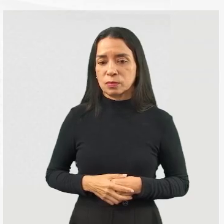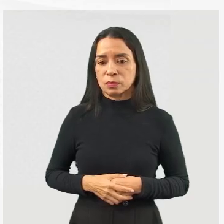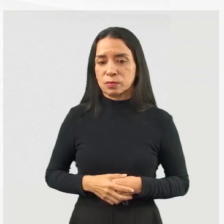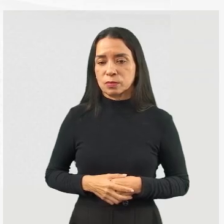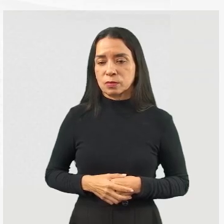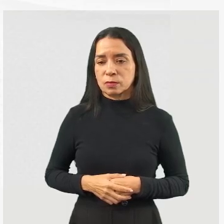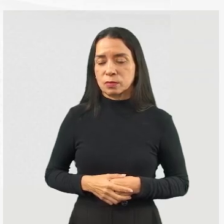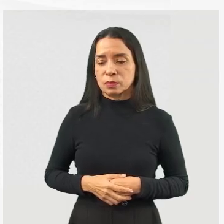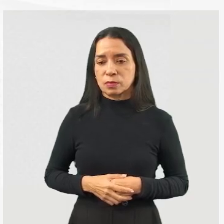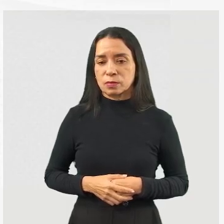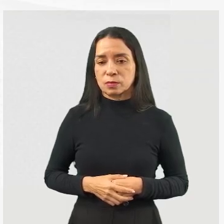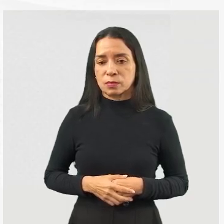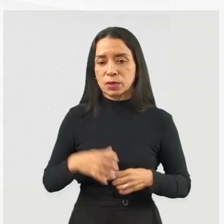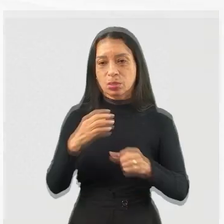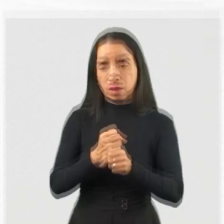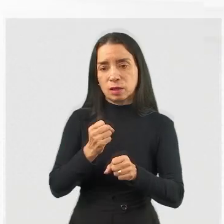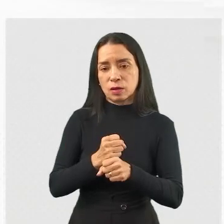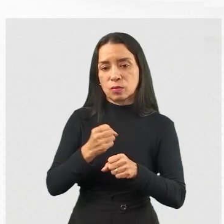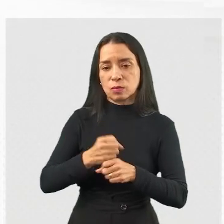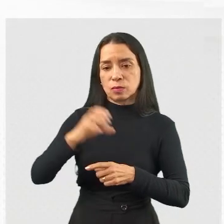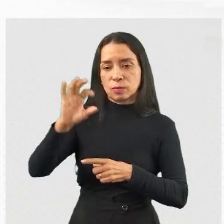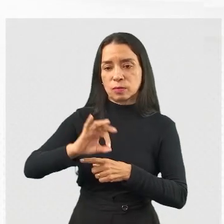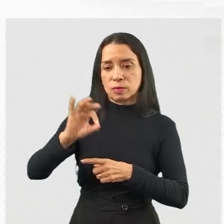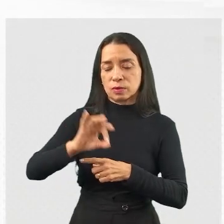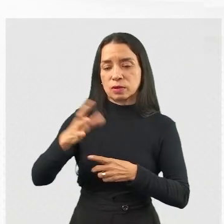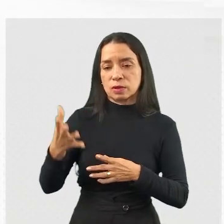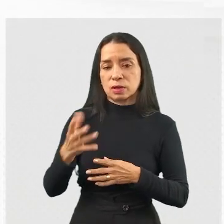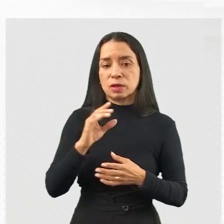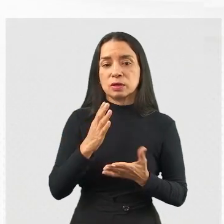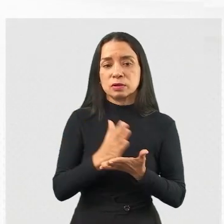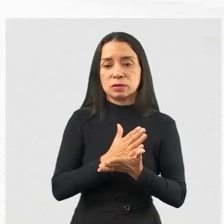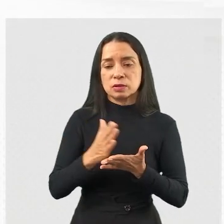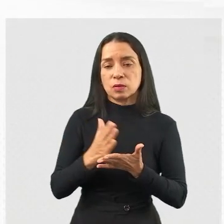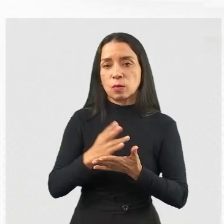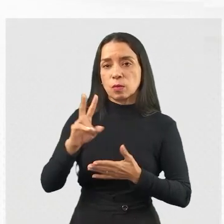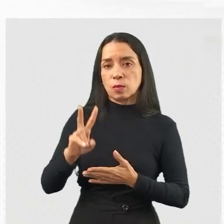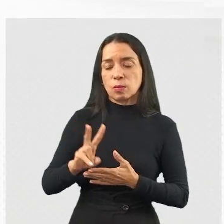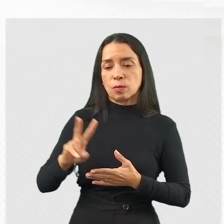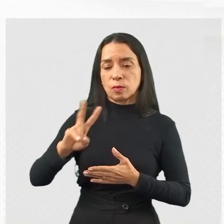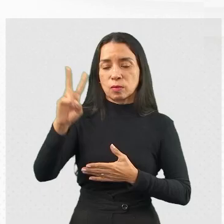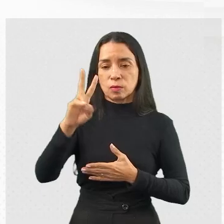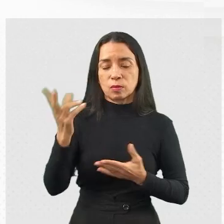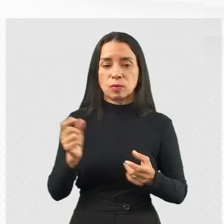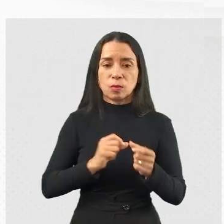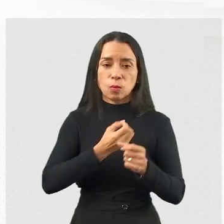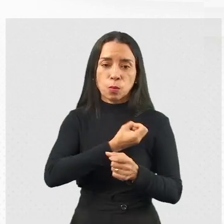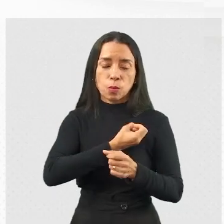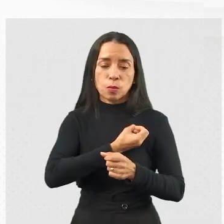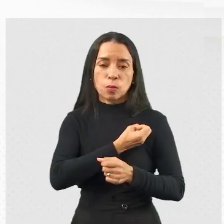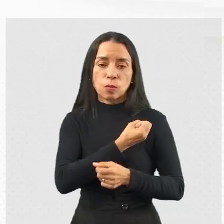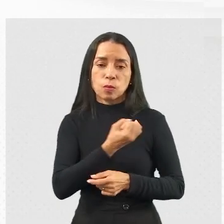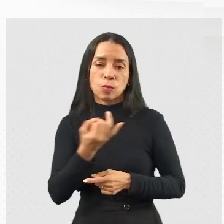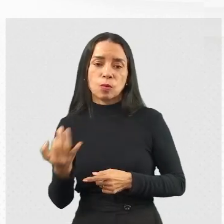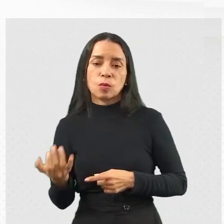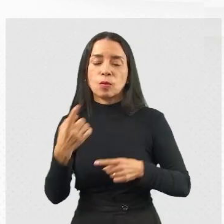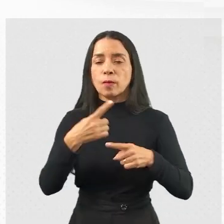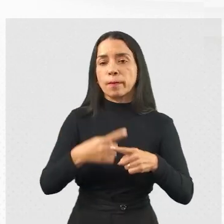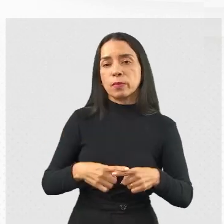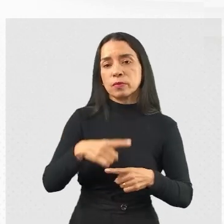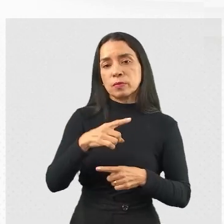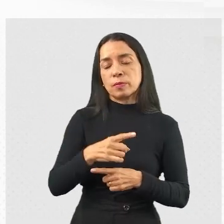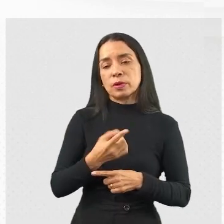Beleza? Então dessa forma você calcula a porcentagem de um determinado valor. Multiplica o valor pela